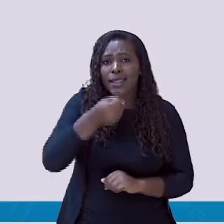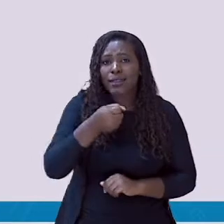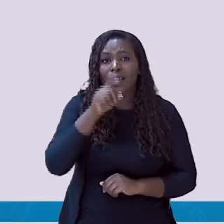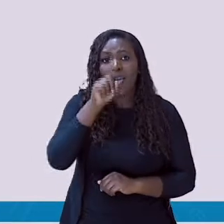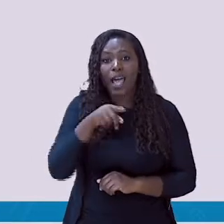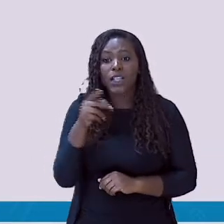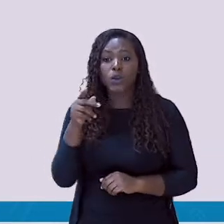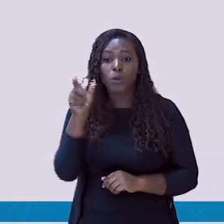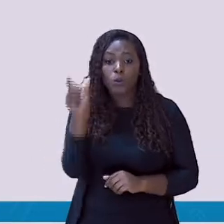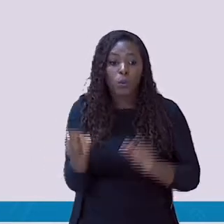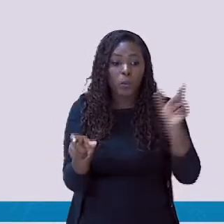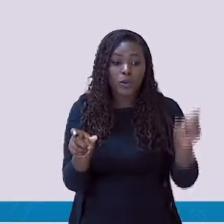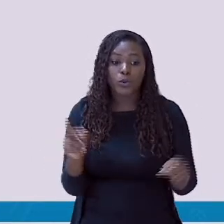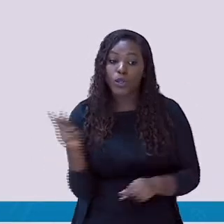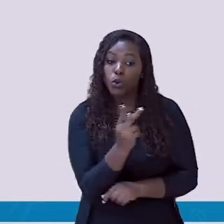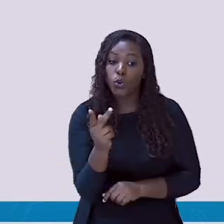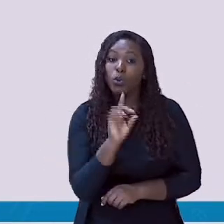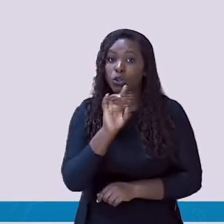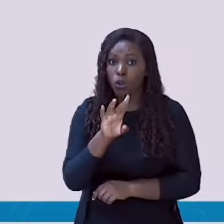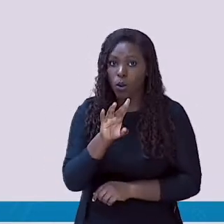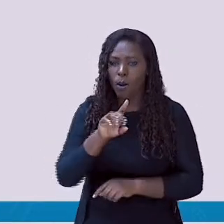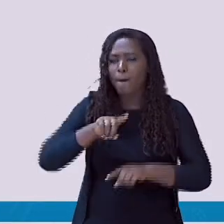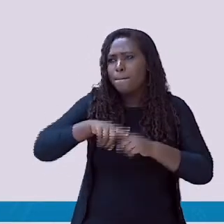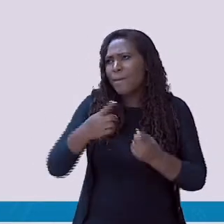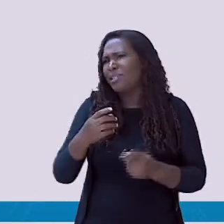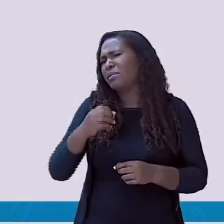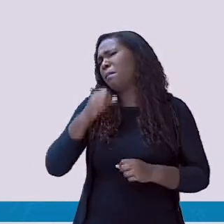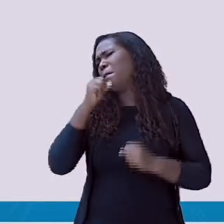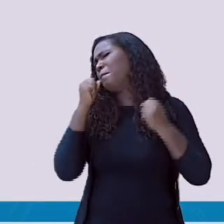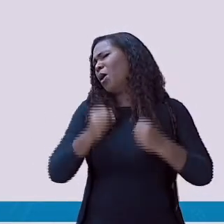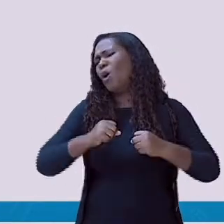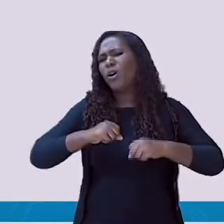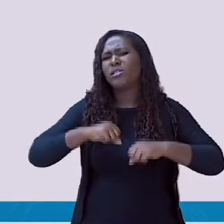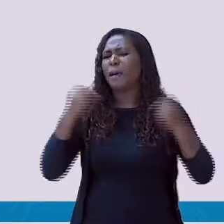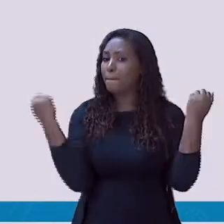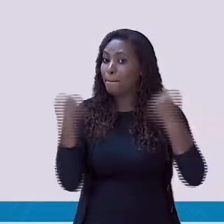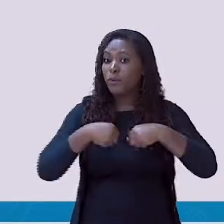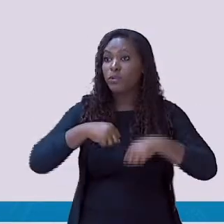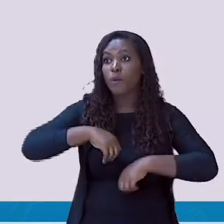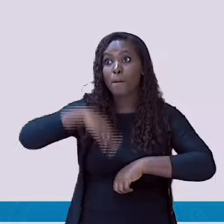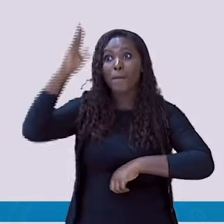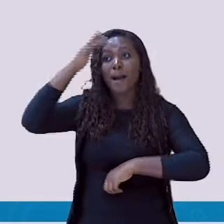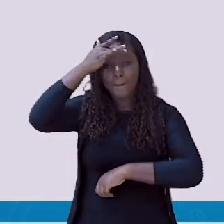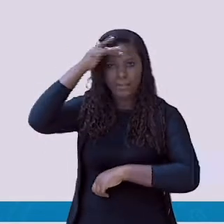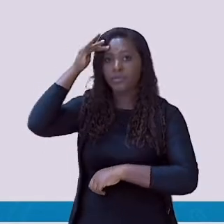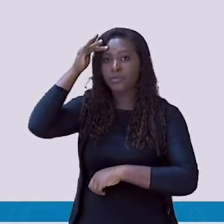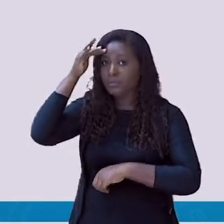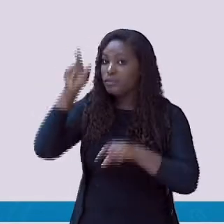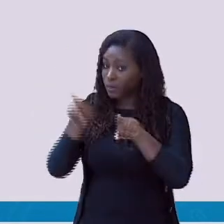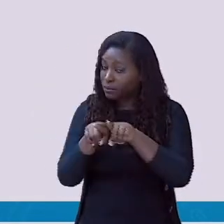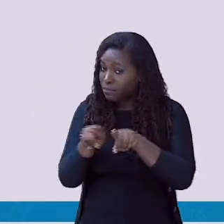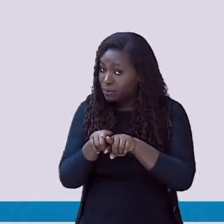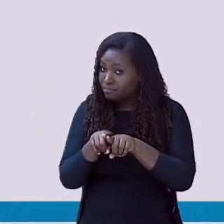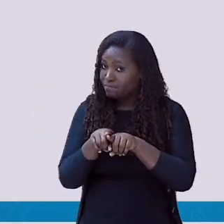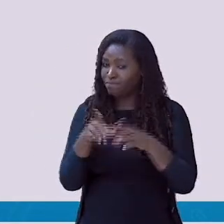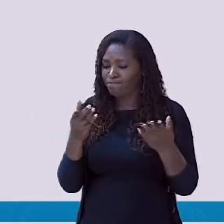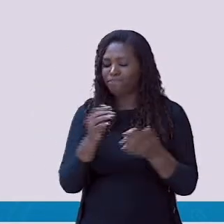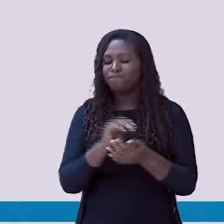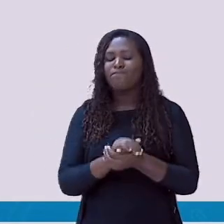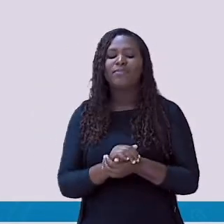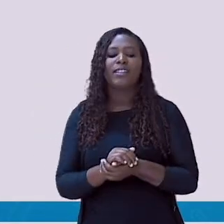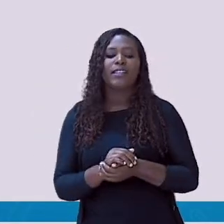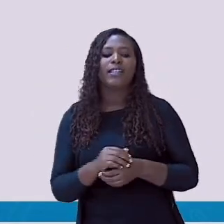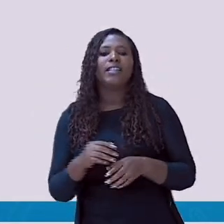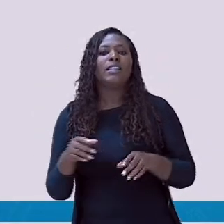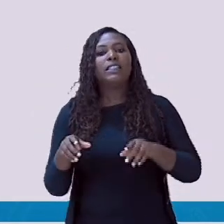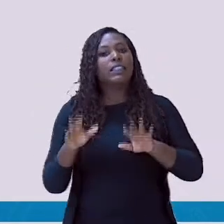entrevista a qual eu estou vendo, ok? E o entrevistado, que é quem responde as perguntas. Então, na entrevista eu